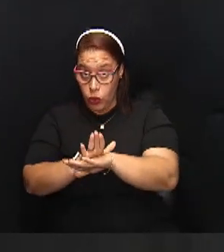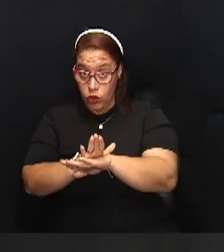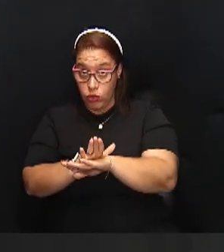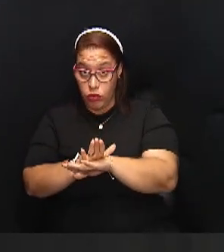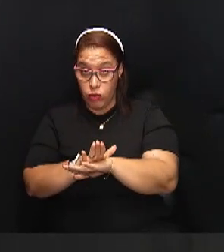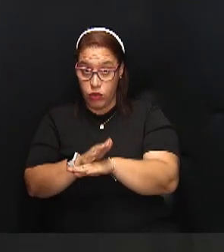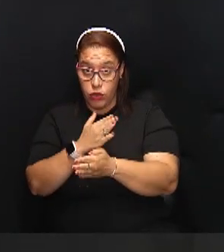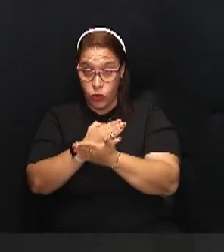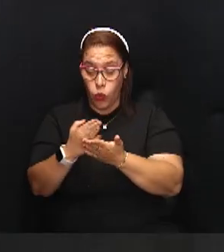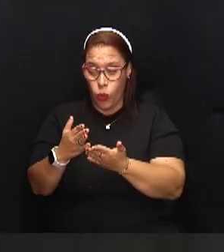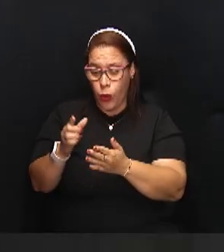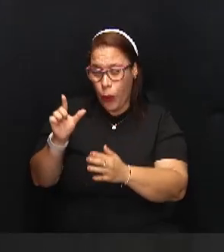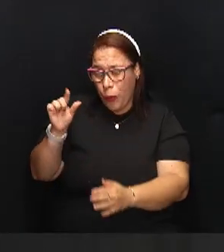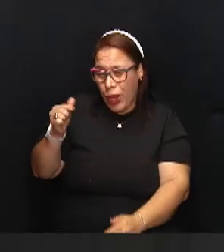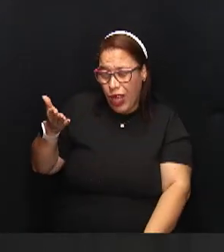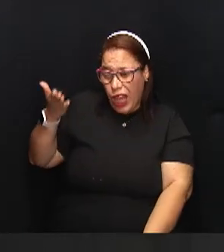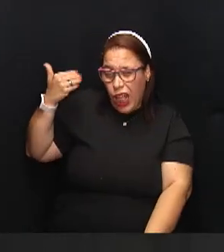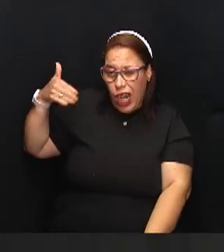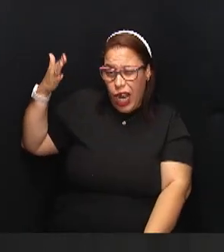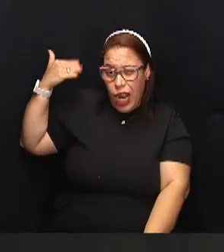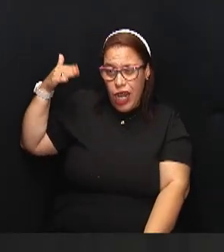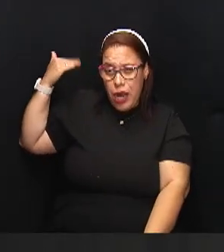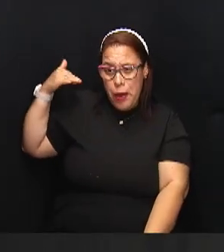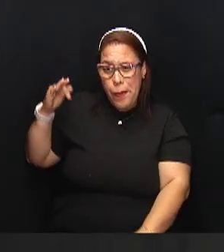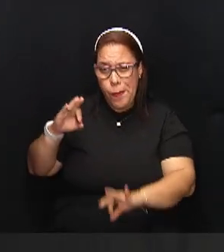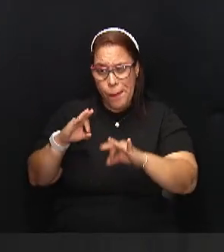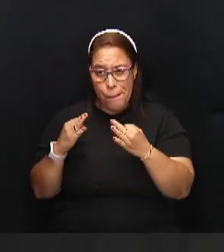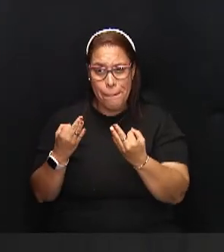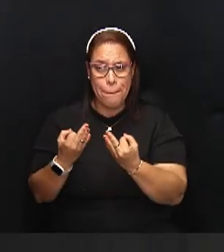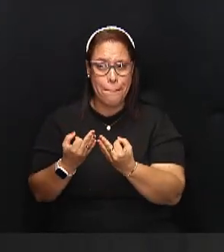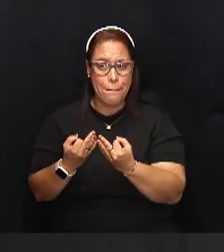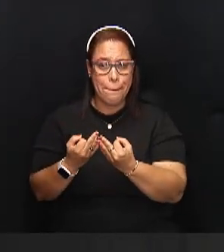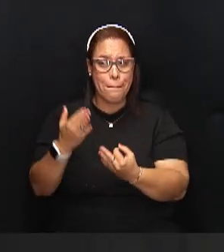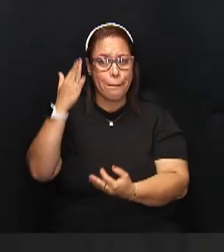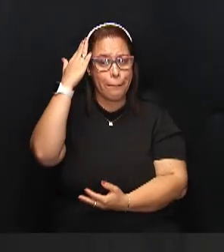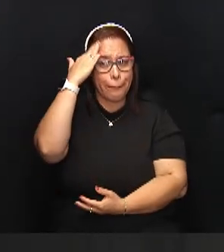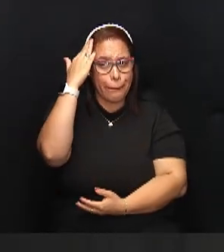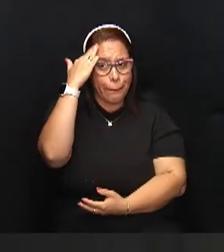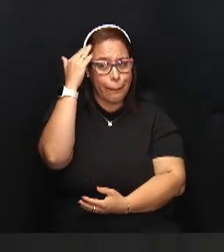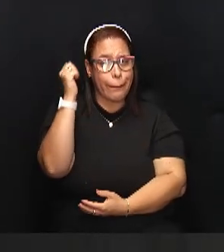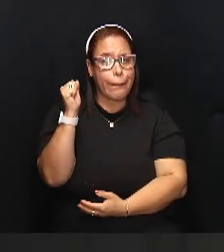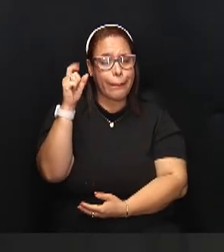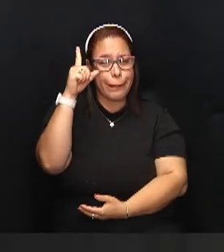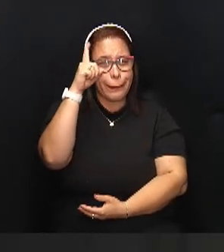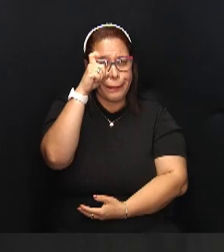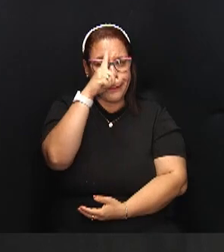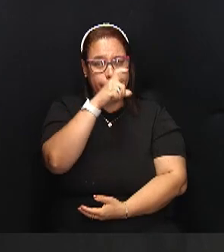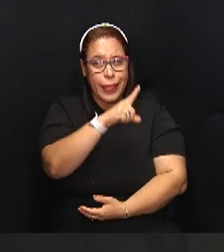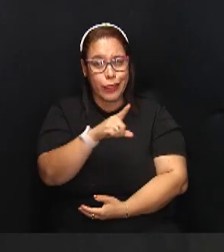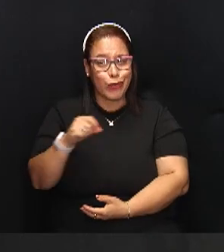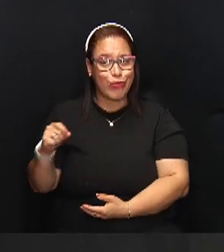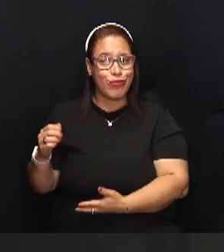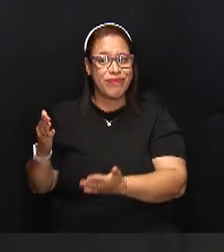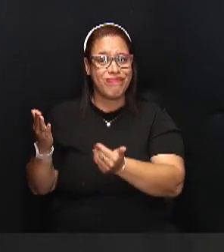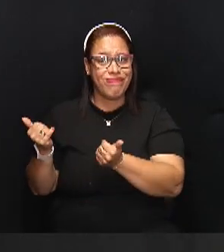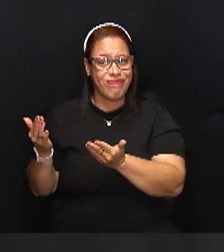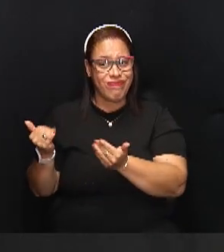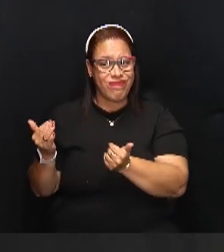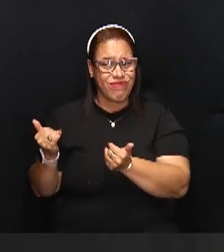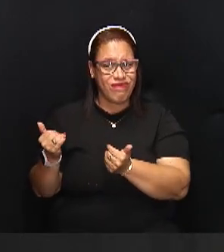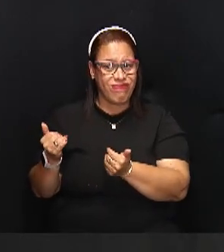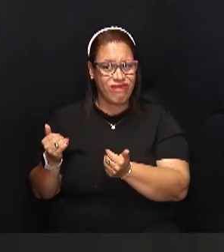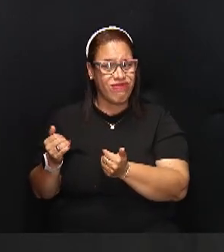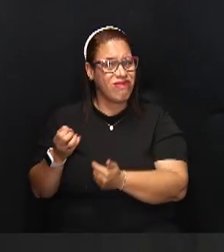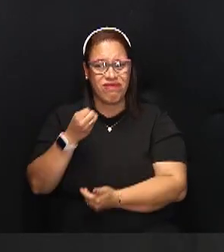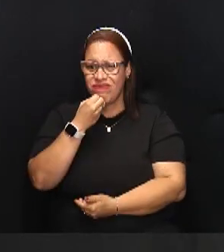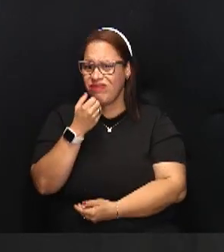que começou pequeno lá atrás, sim, com famílias, né, que a gente sabe da dificuldade de você tirar um jovem, né, daquilo que não é